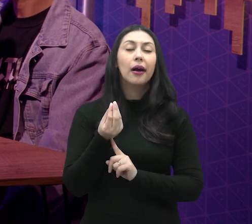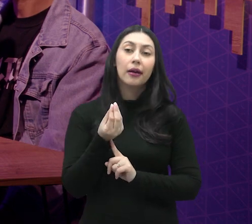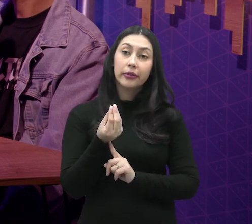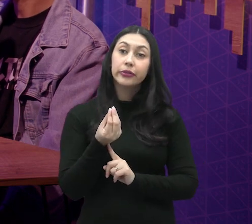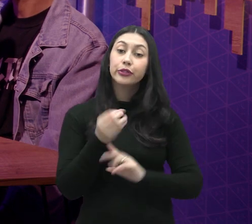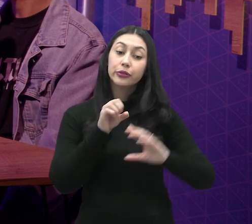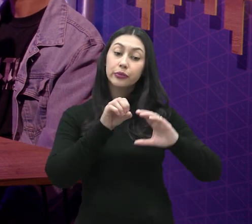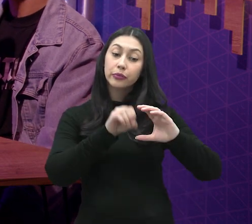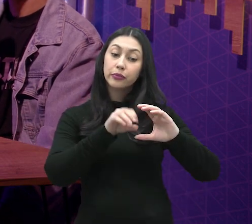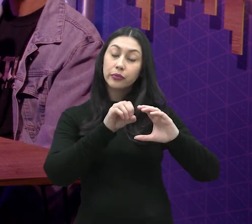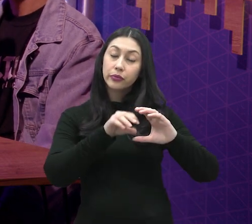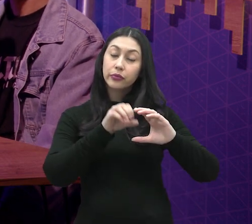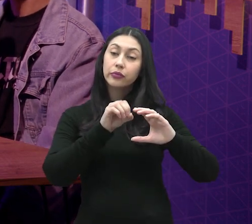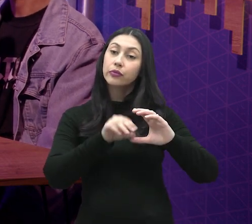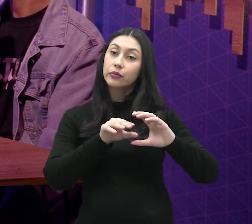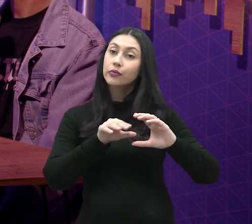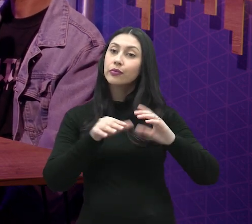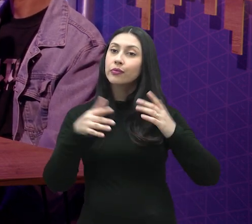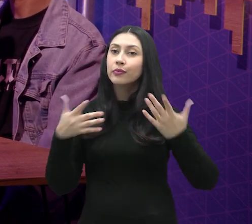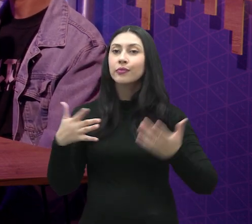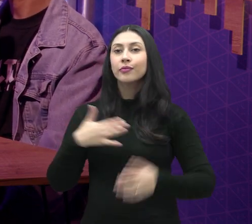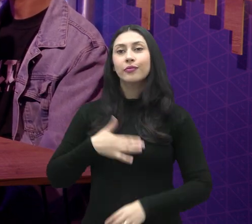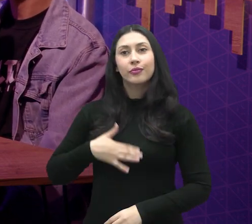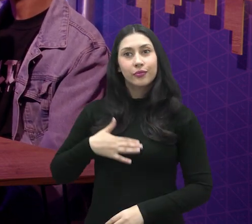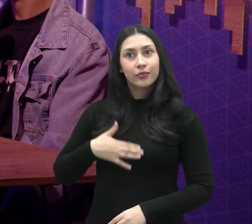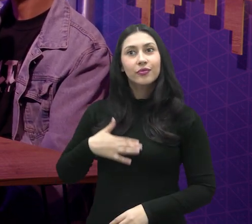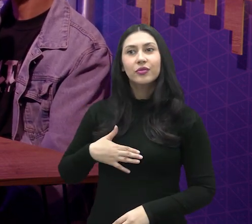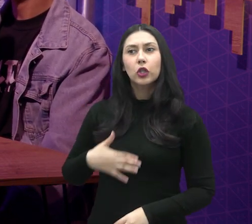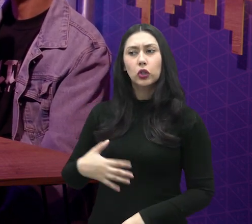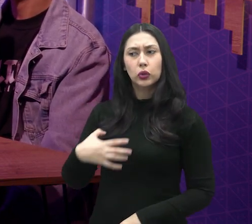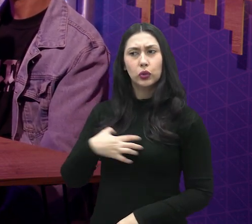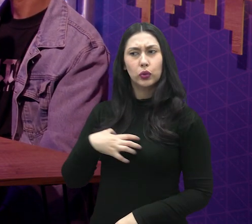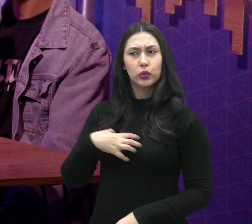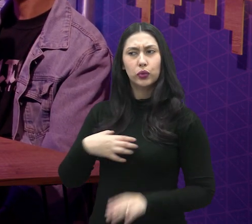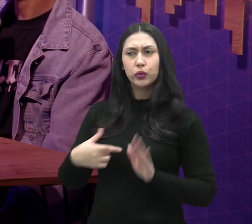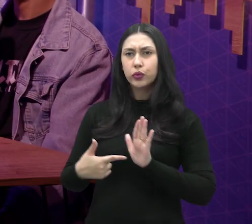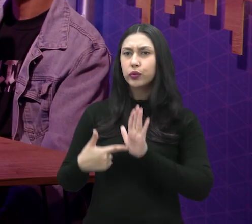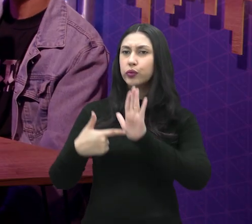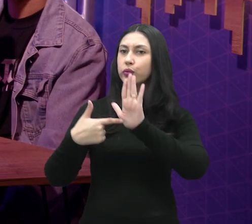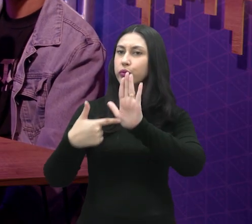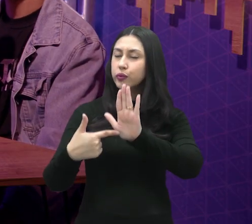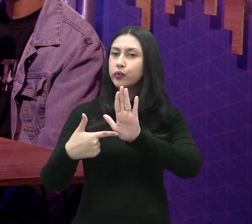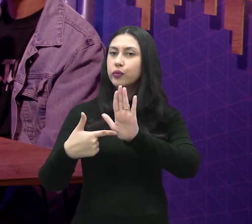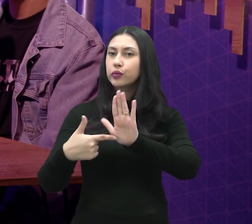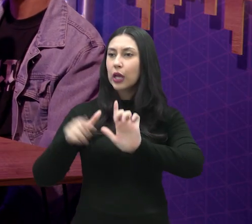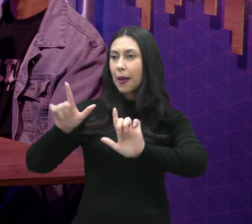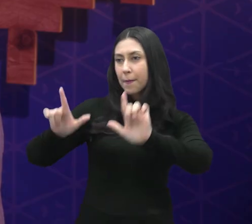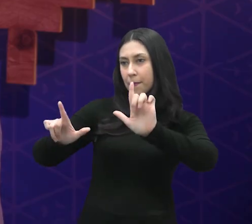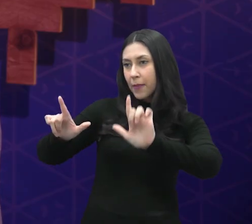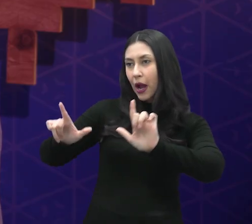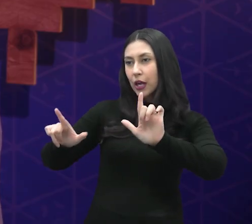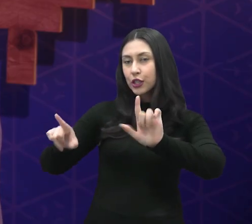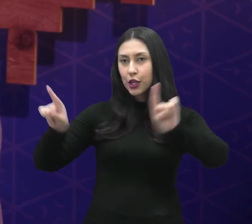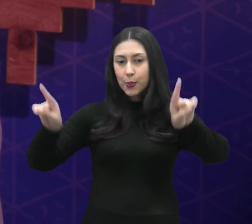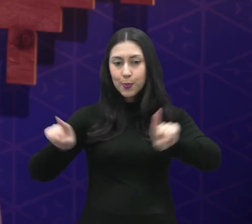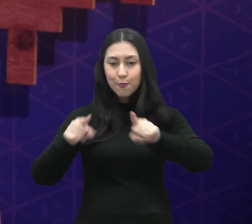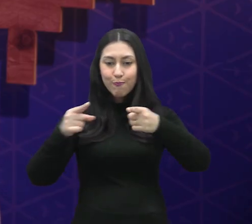na TV Globo, ele tem um apego com essa questão estética da imagem, da trilha sonora, do